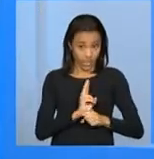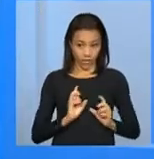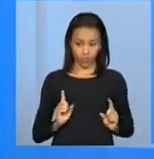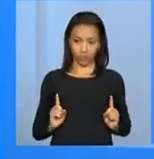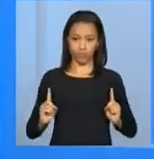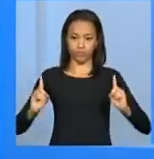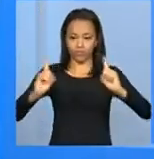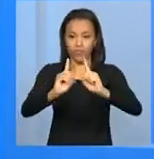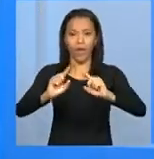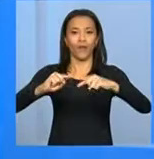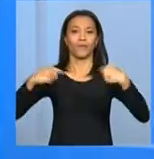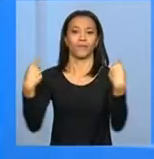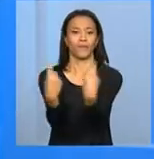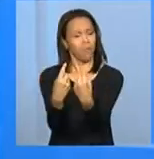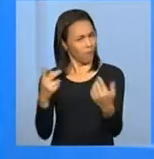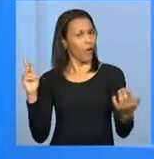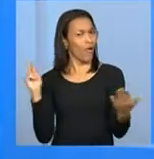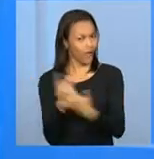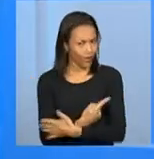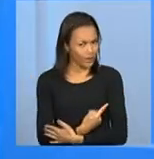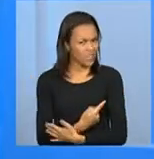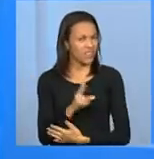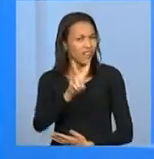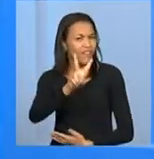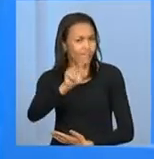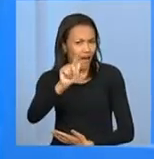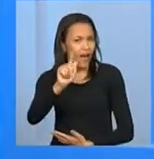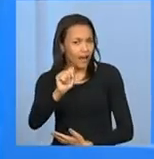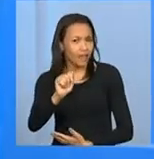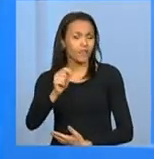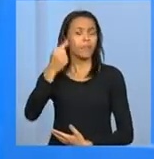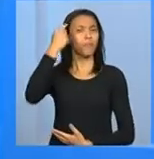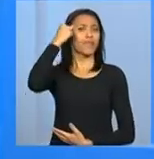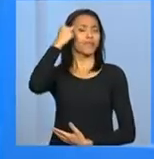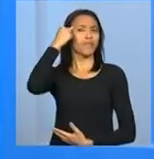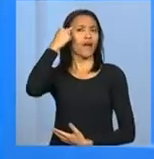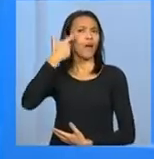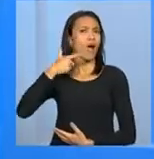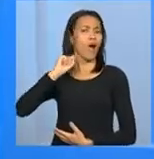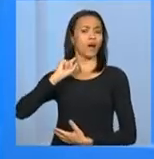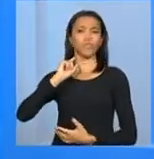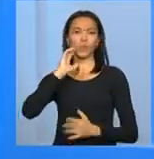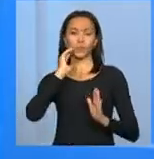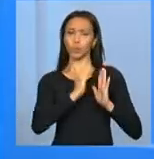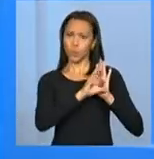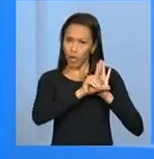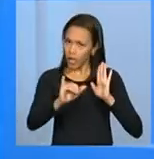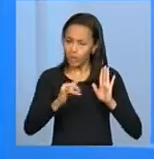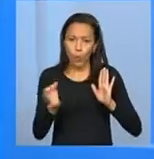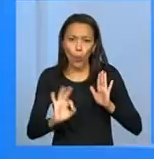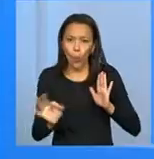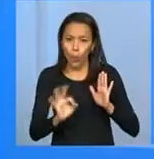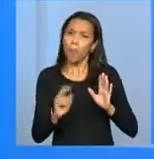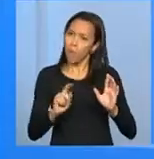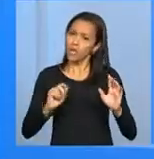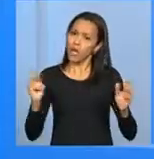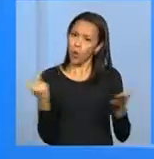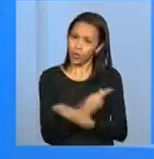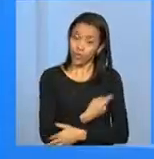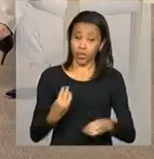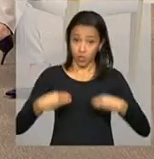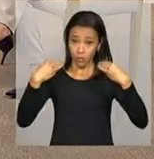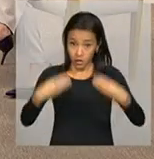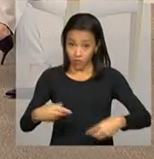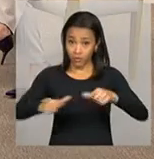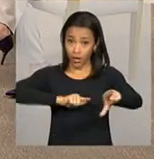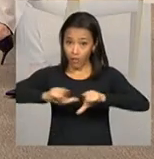vezes pode acontecer de surgir vagas que nem se pensava aquele respeito. Exatamente. Pode acontecer também do Ministério do Trabalho se